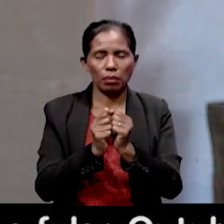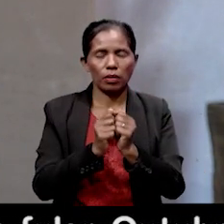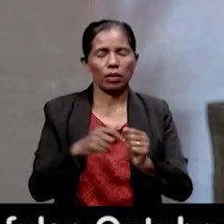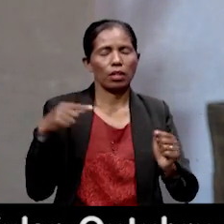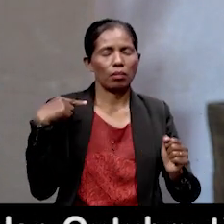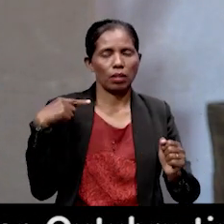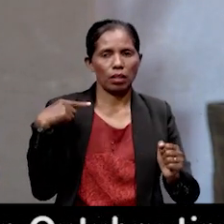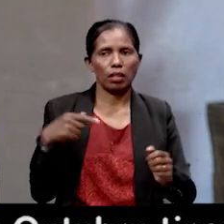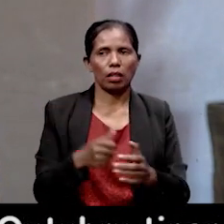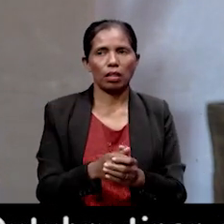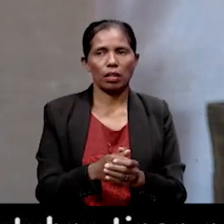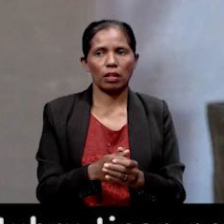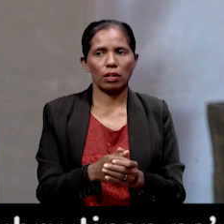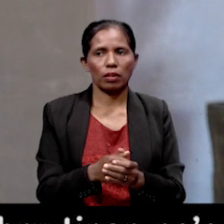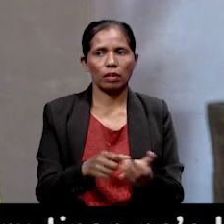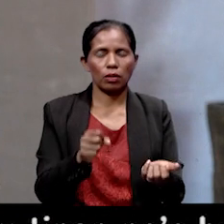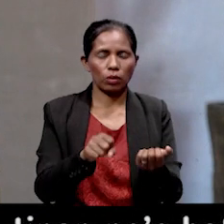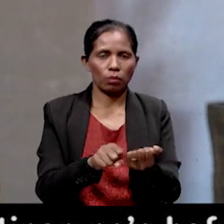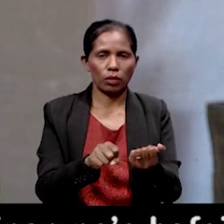gabinete ninia apoio.